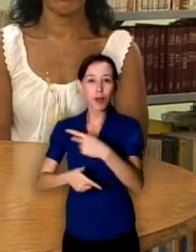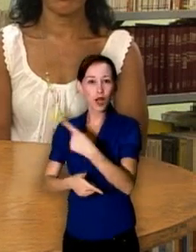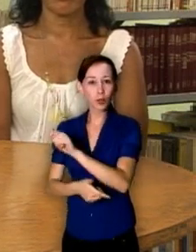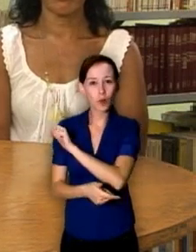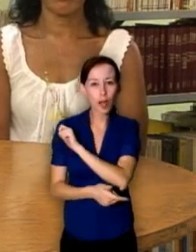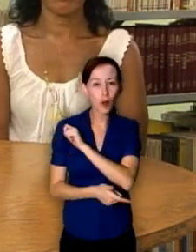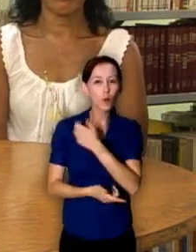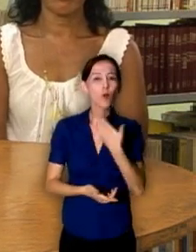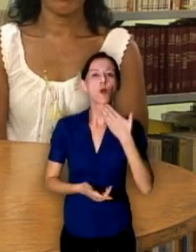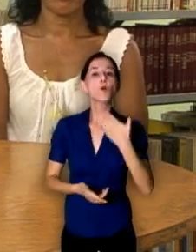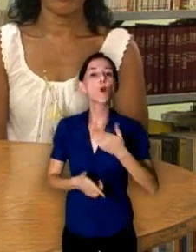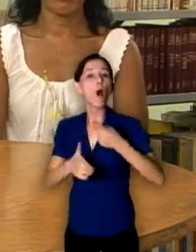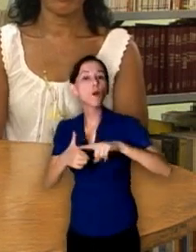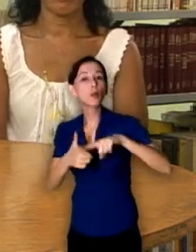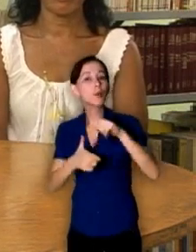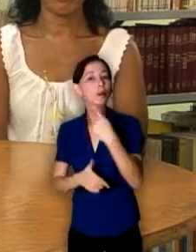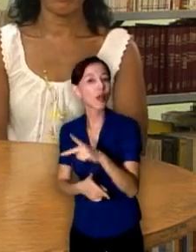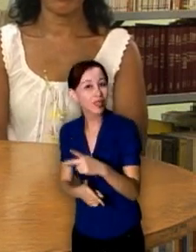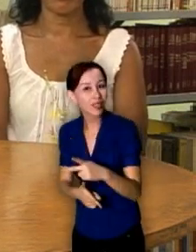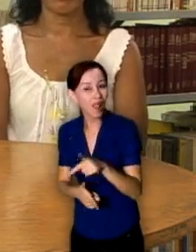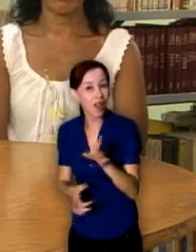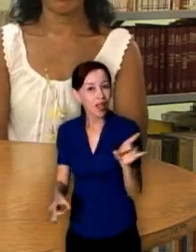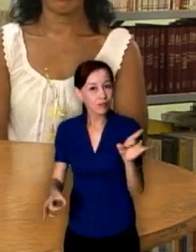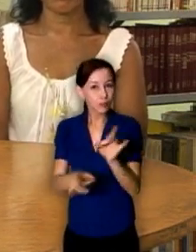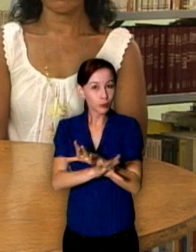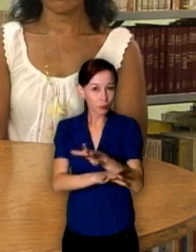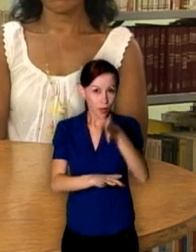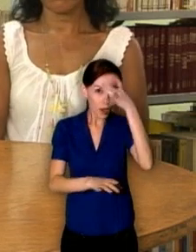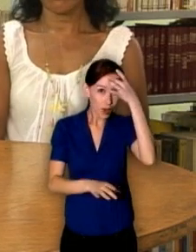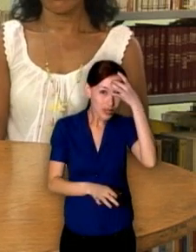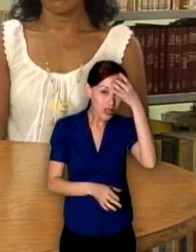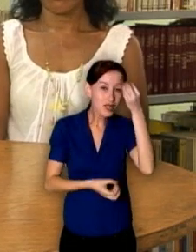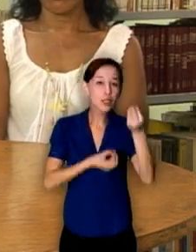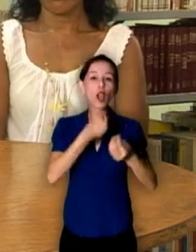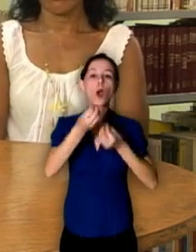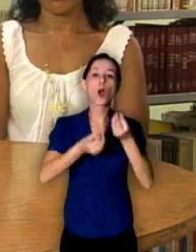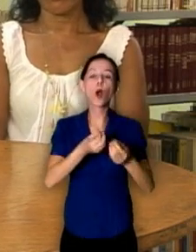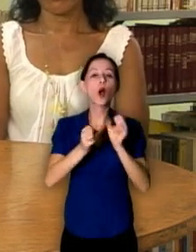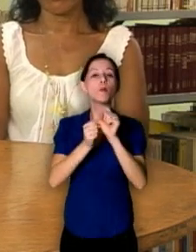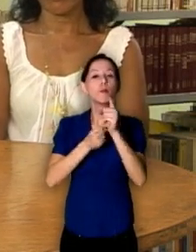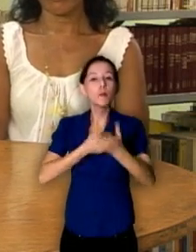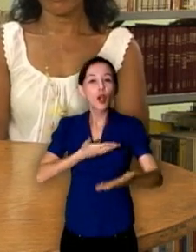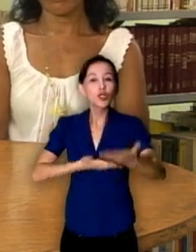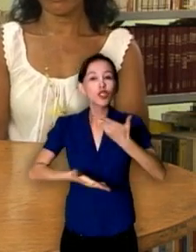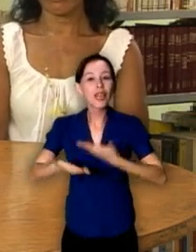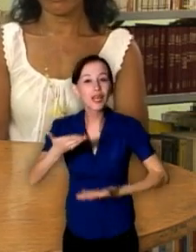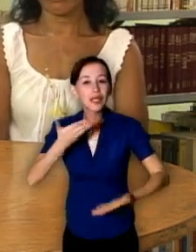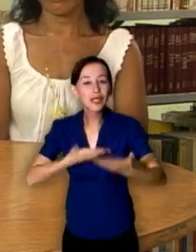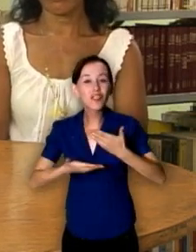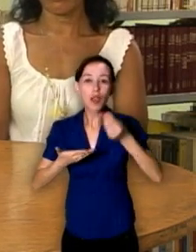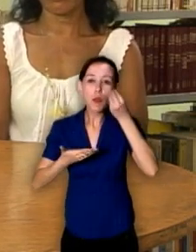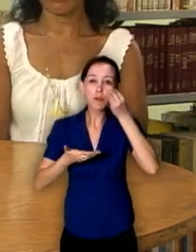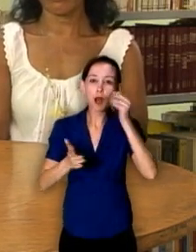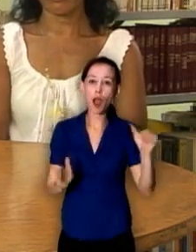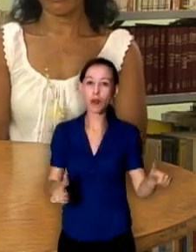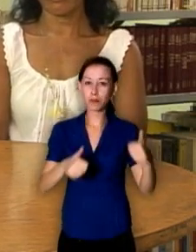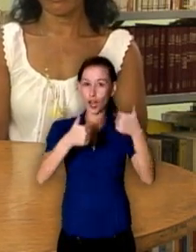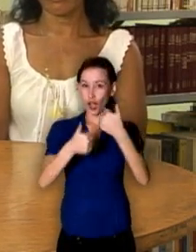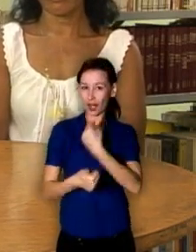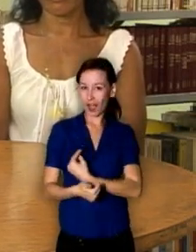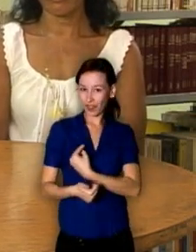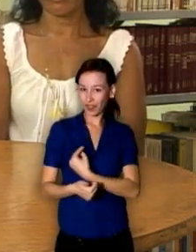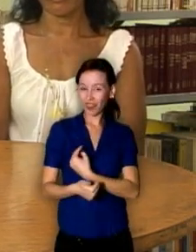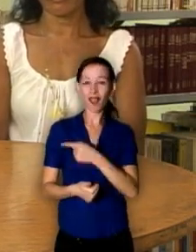que ele está vivendo, e conscientiza de como ele pode intervir nessa sua realidade para melhorar a sua vida,